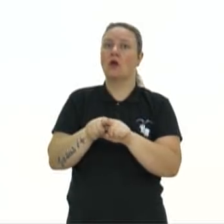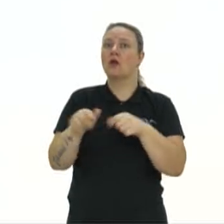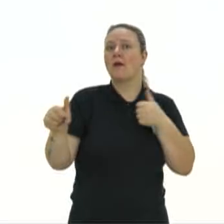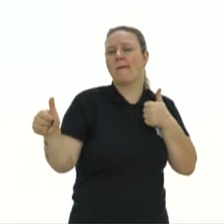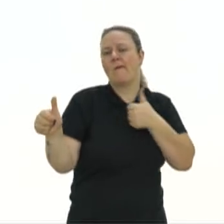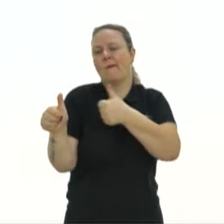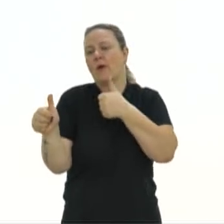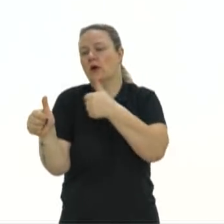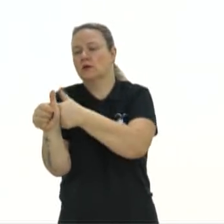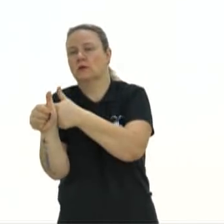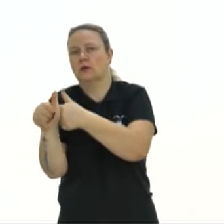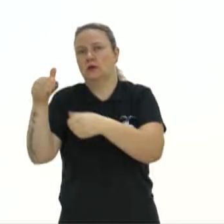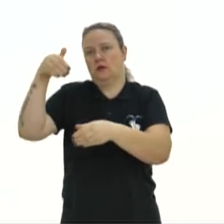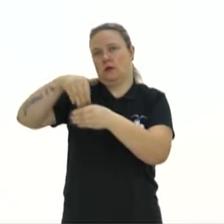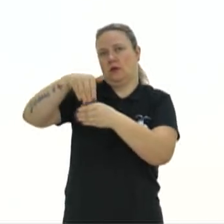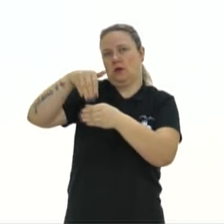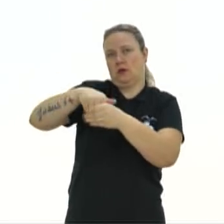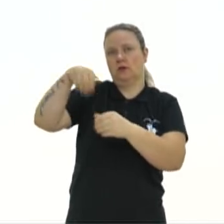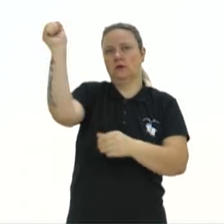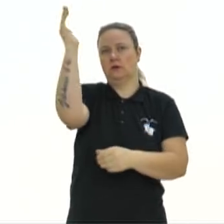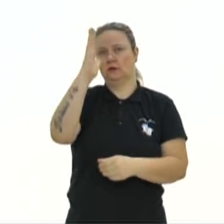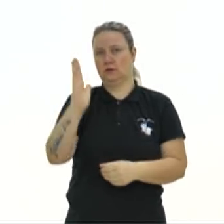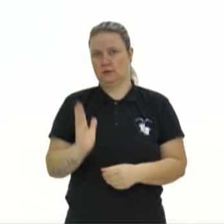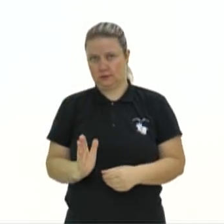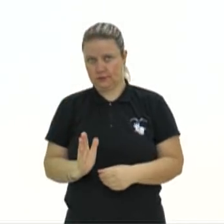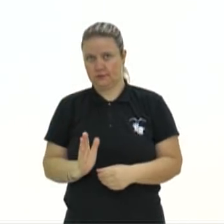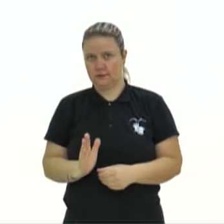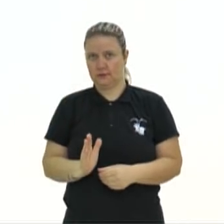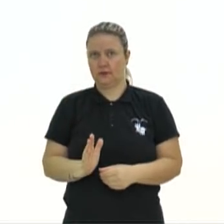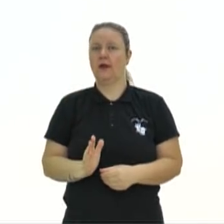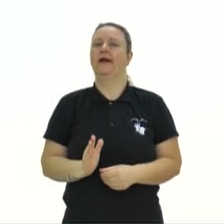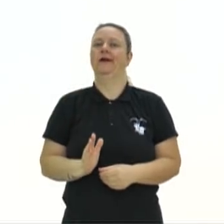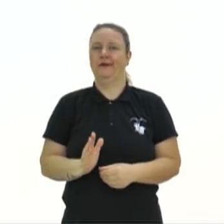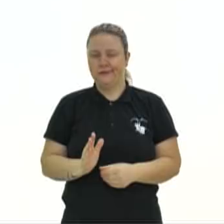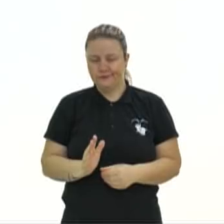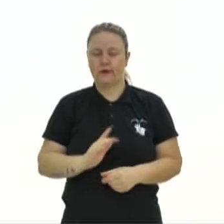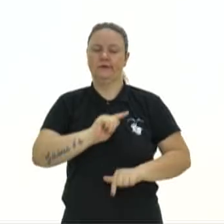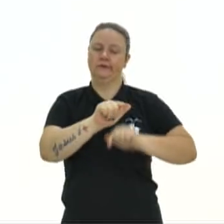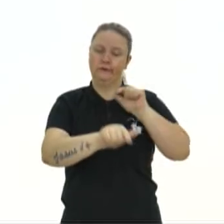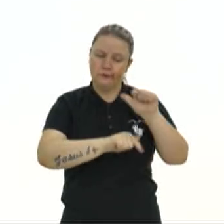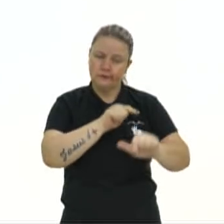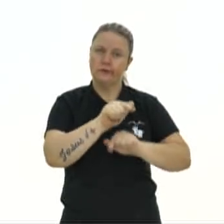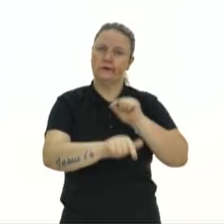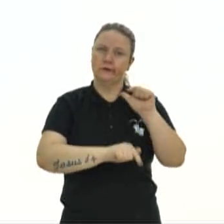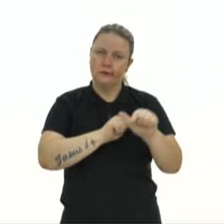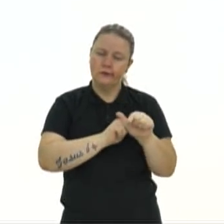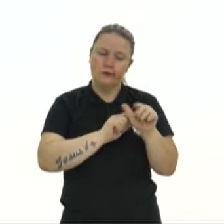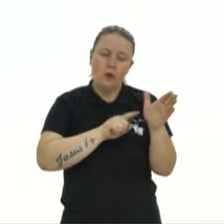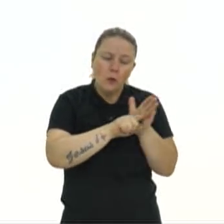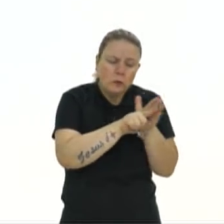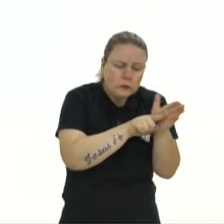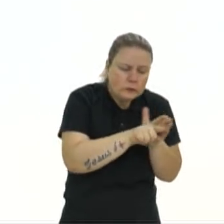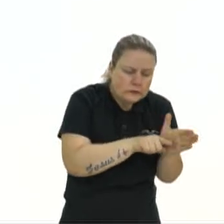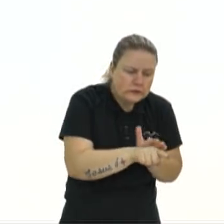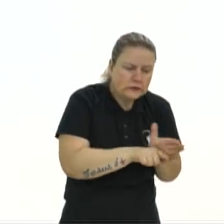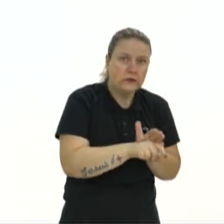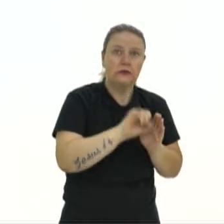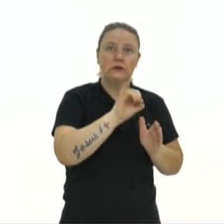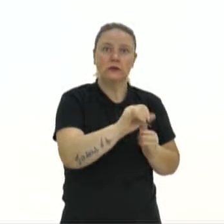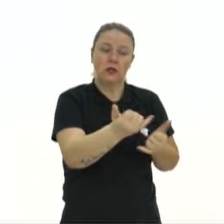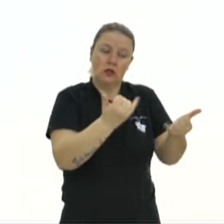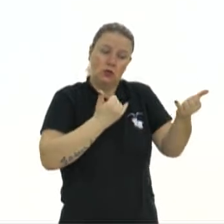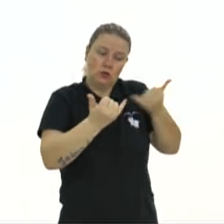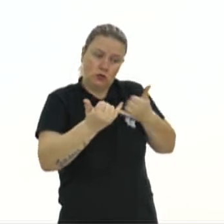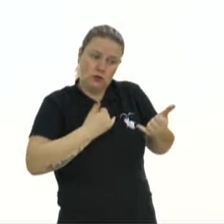brasileiras. Dá um pouco de trabalho checar se a notícia recebida é verdadeira ou falsa, mas vale a pena